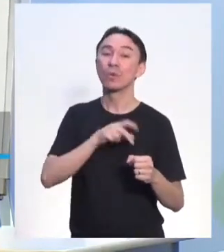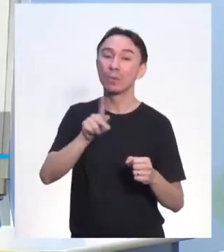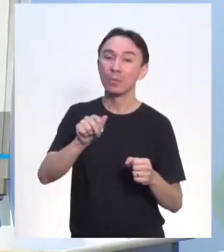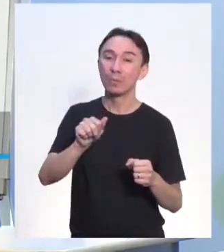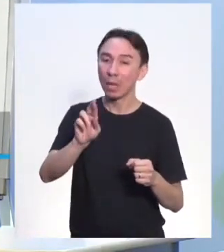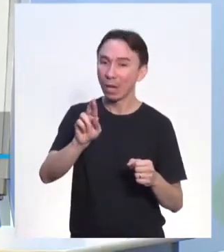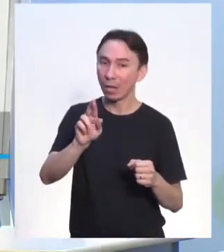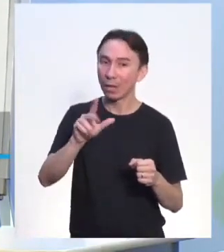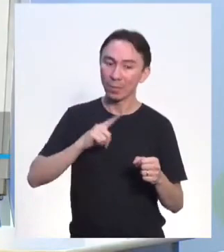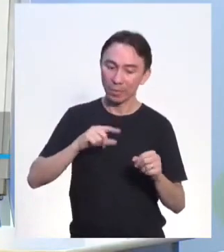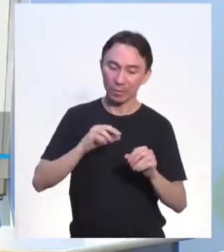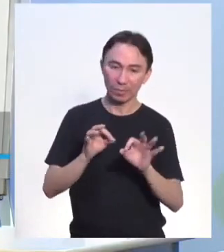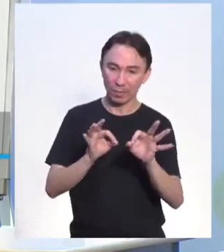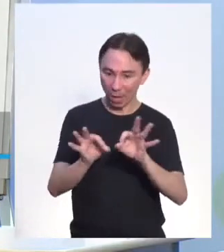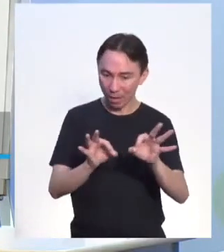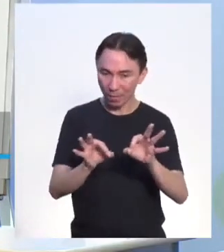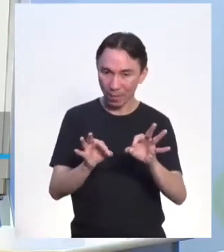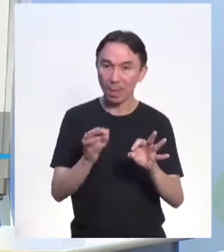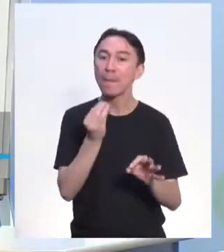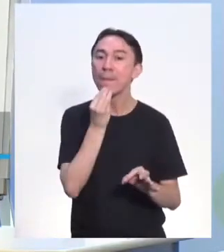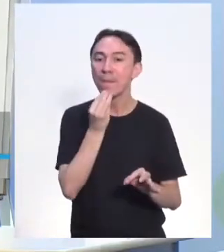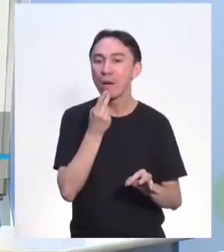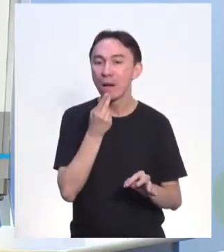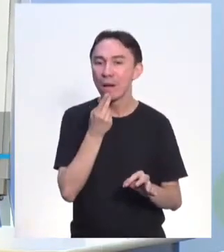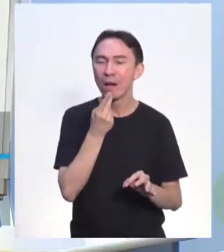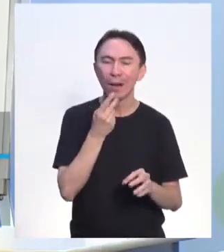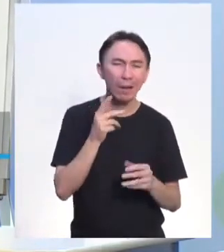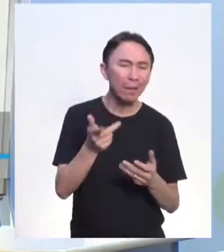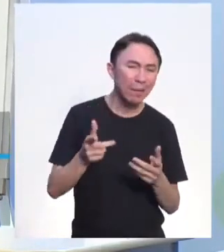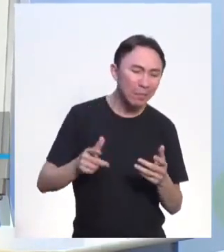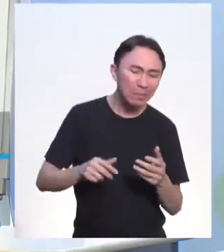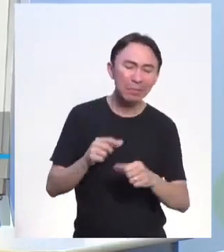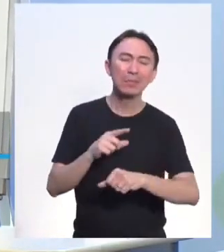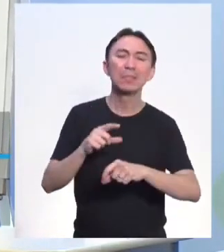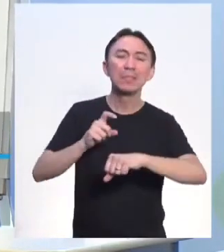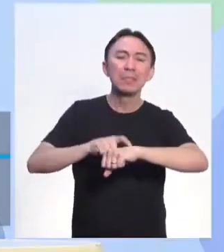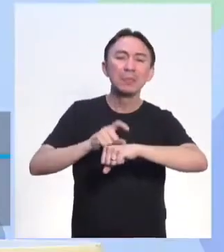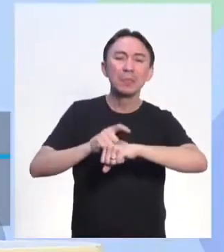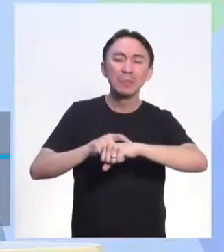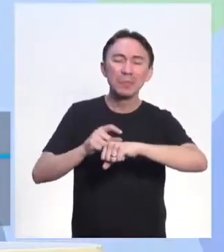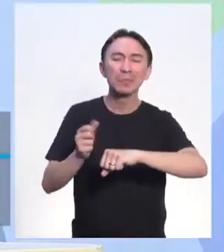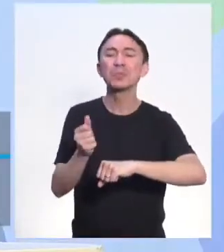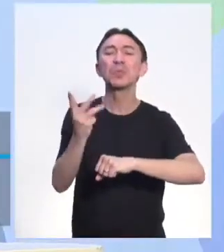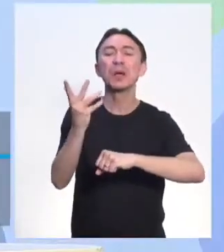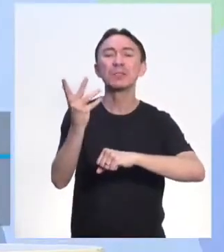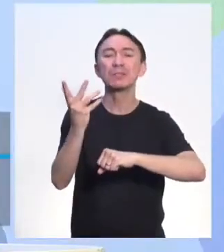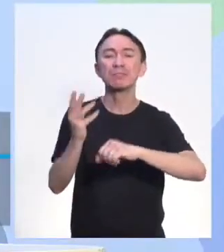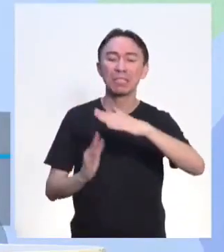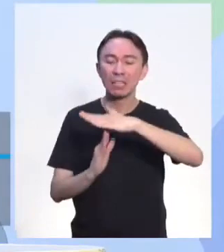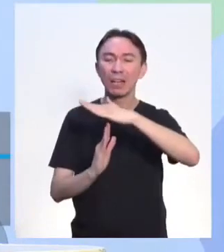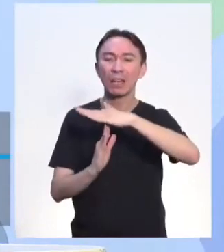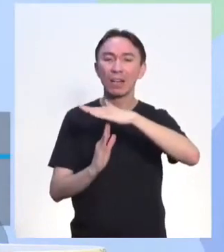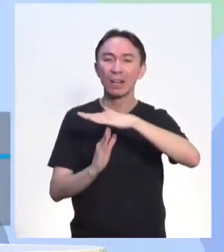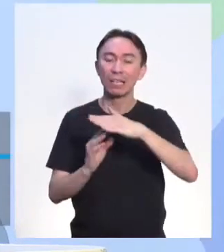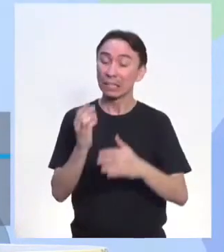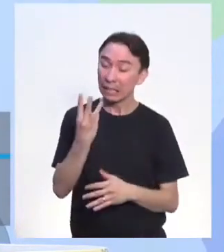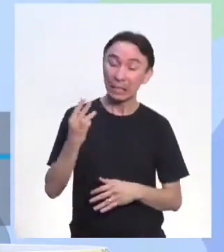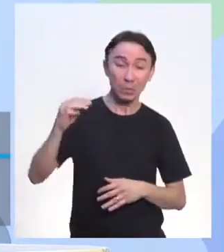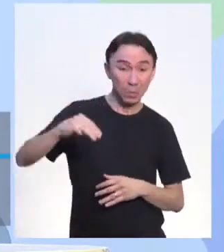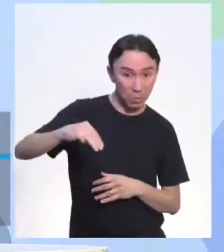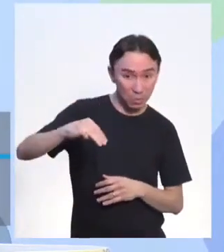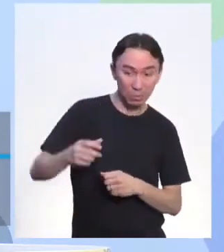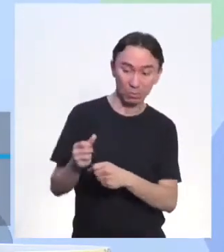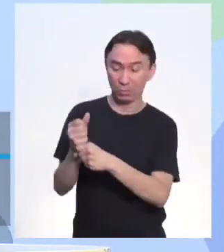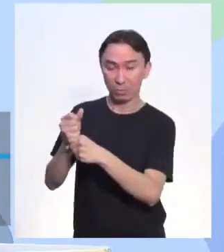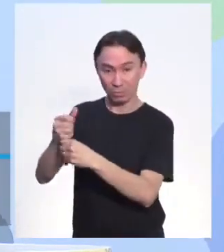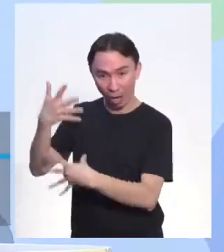a probabilidade, ok? Professora Inês, quanto tempo eles têm para esta atividade? Professora Roberta, 3 minutos. E aí lá no chat,